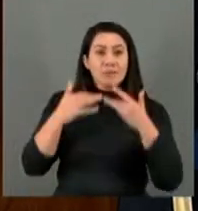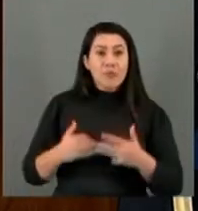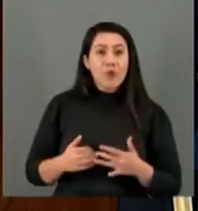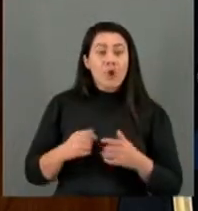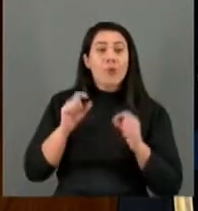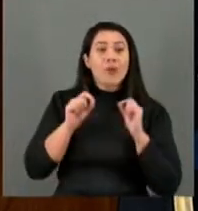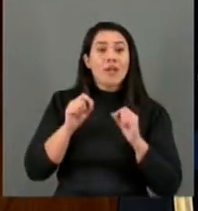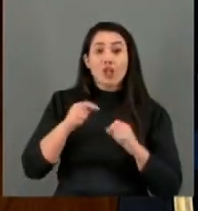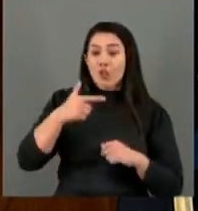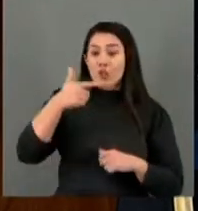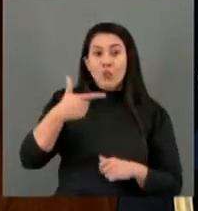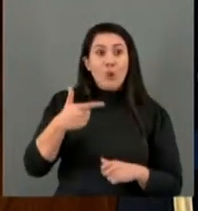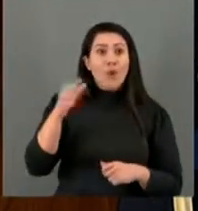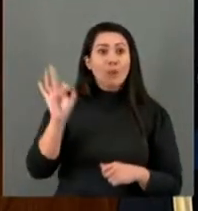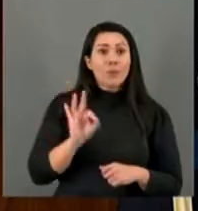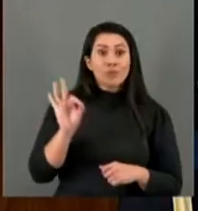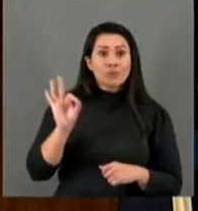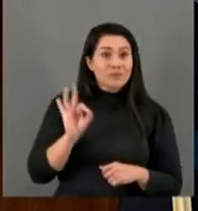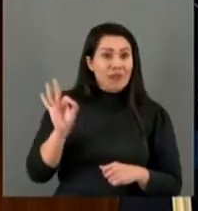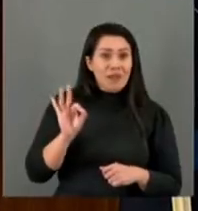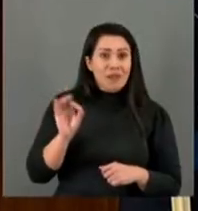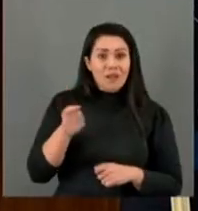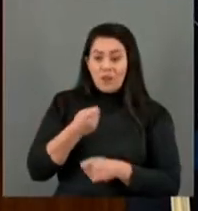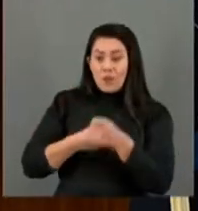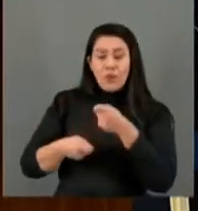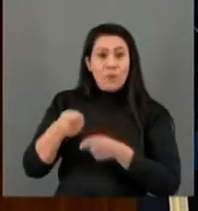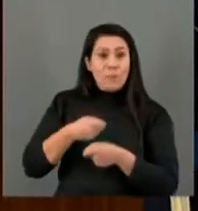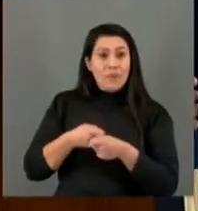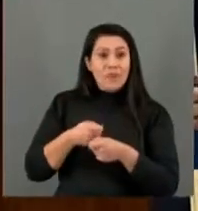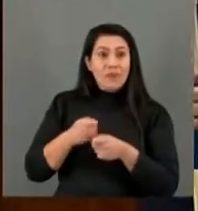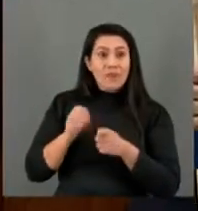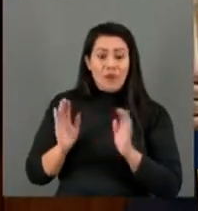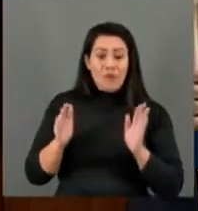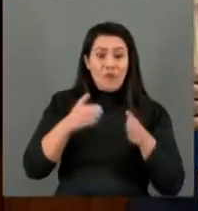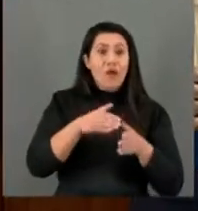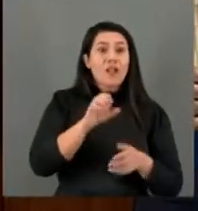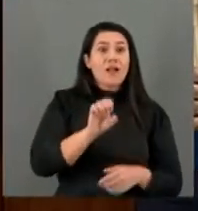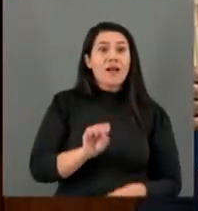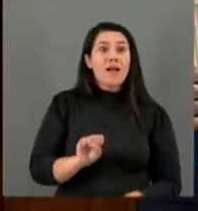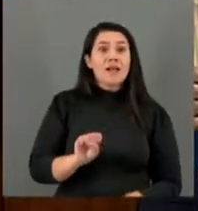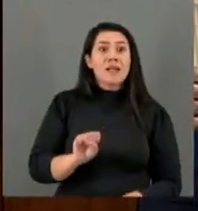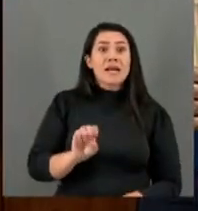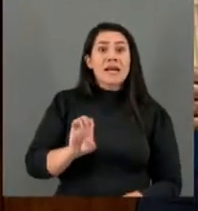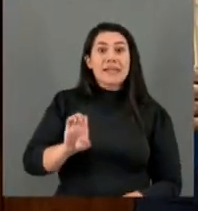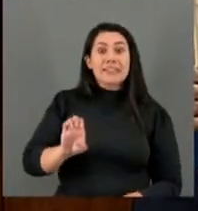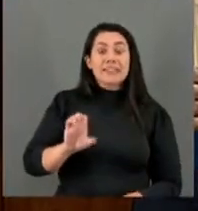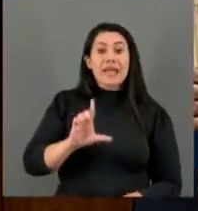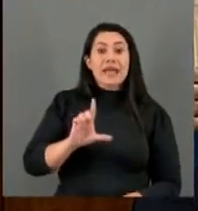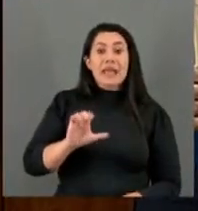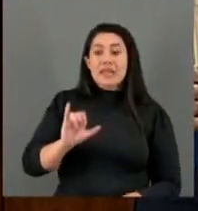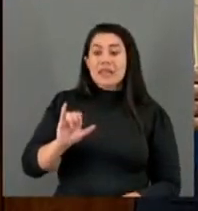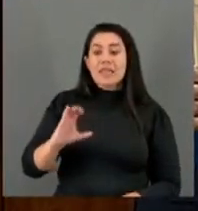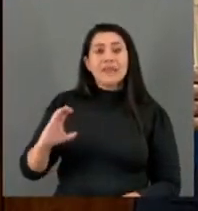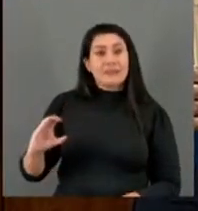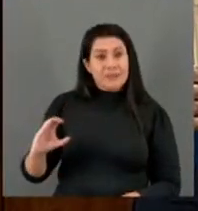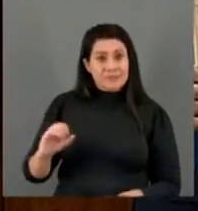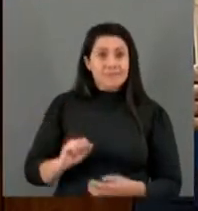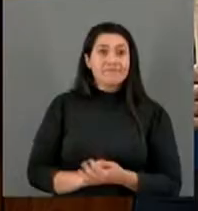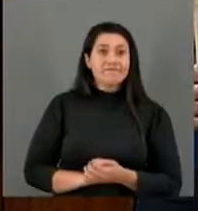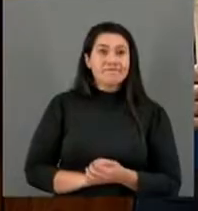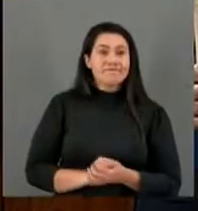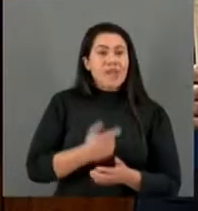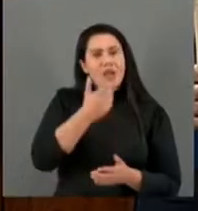atrelada à Selic, a nossa dívida, 50% dela, ou praticamente 50% dela está atrelada à Selic. E as outras estão